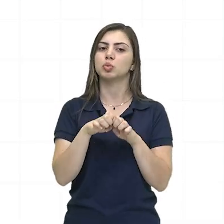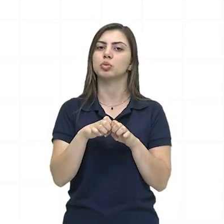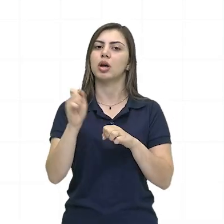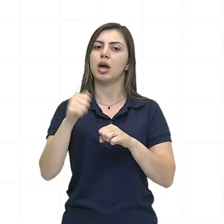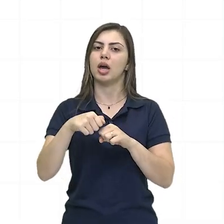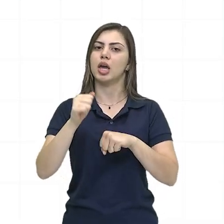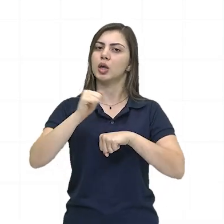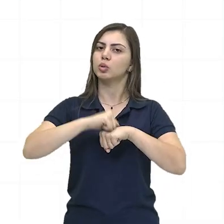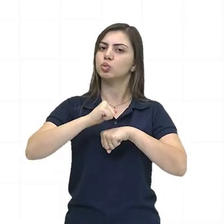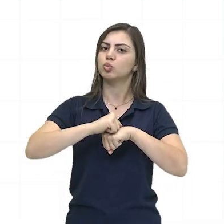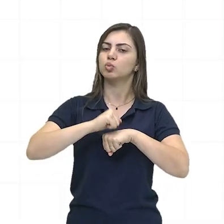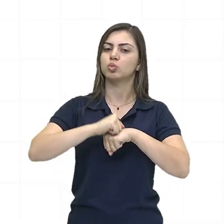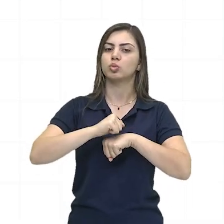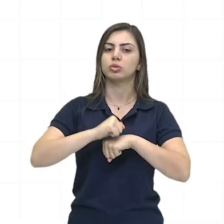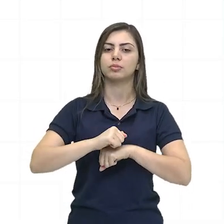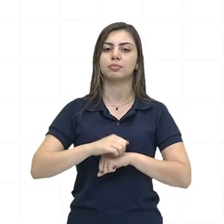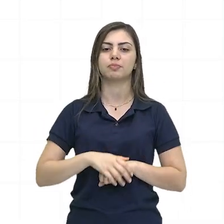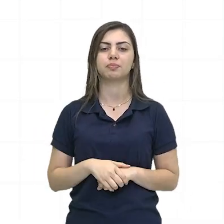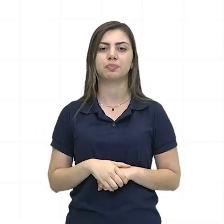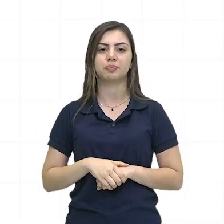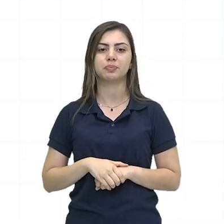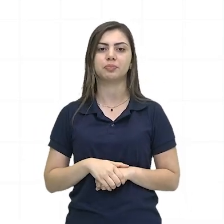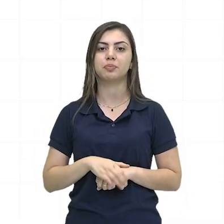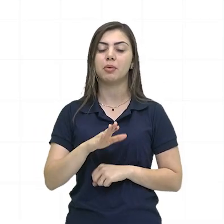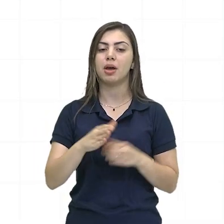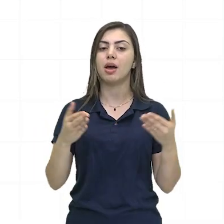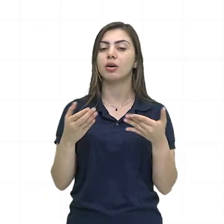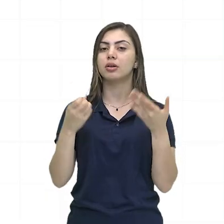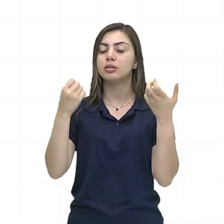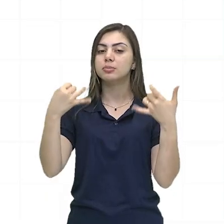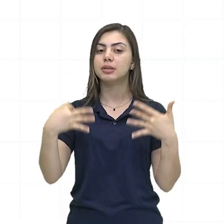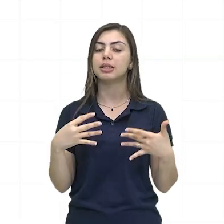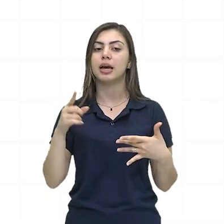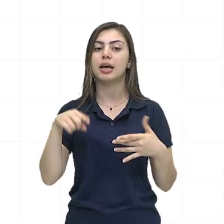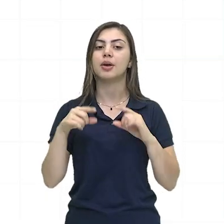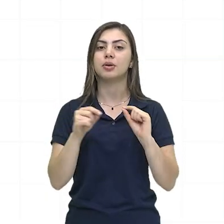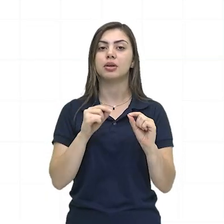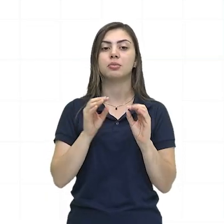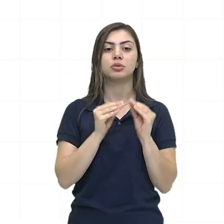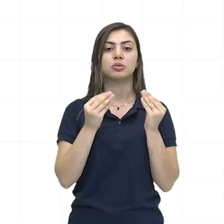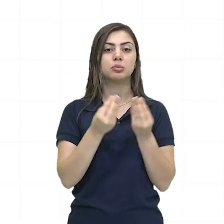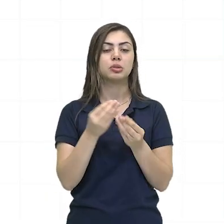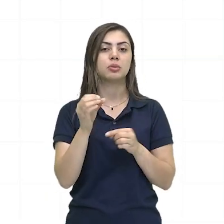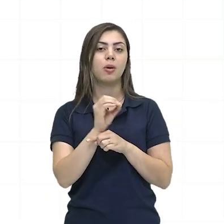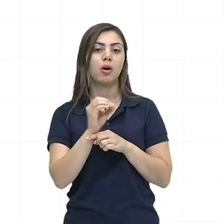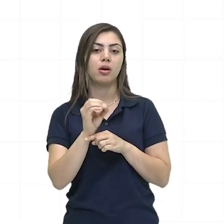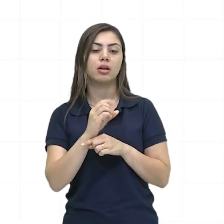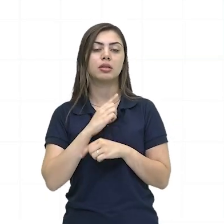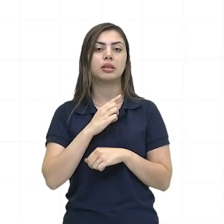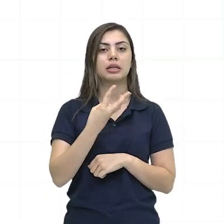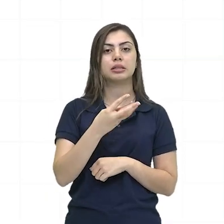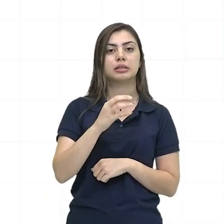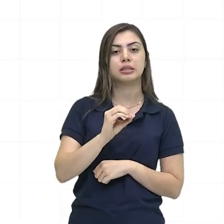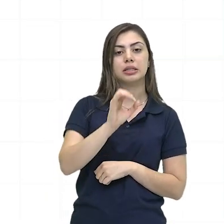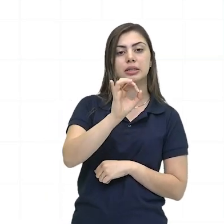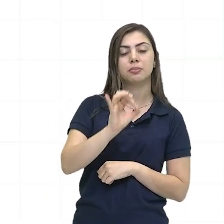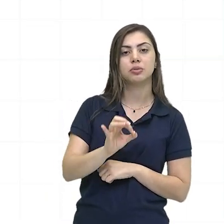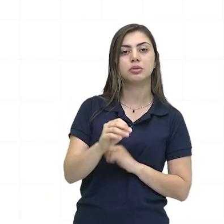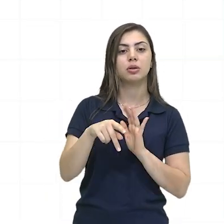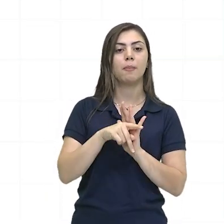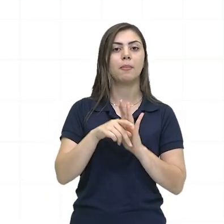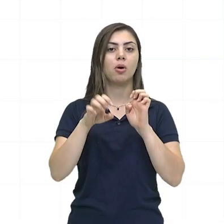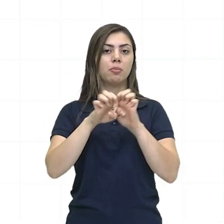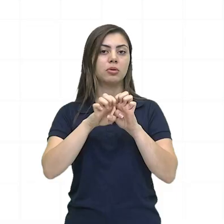sustentação. Vamos começar falando sobre a matriz orgânica, que é uma composição de em torno de 30% da